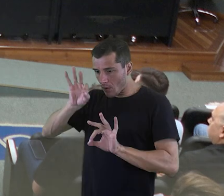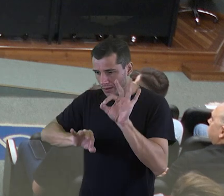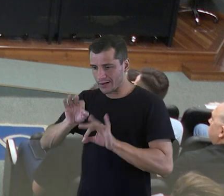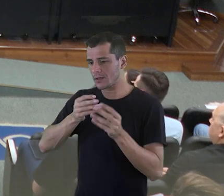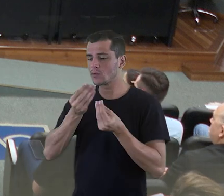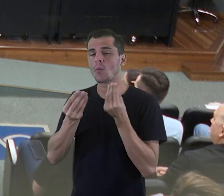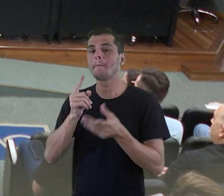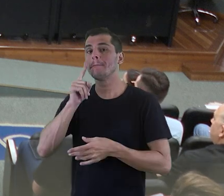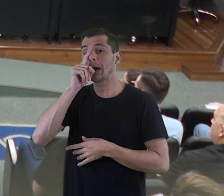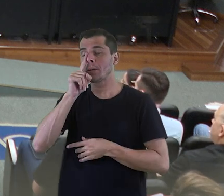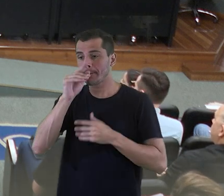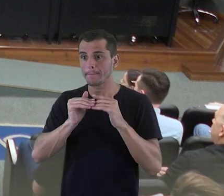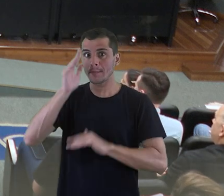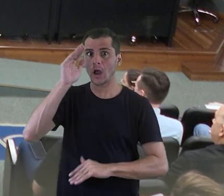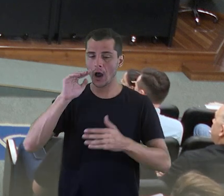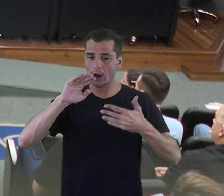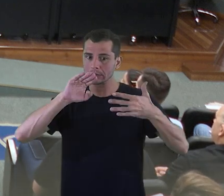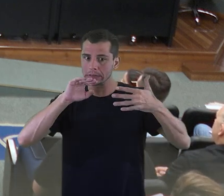então eu espero três dias.